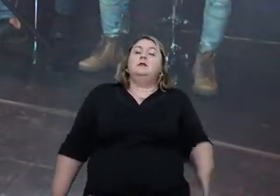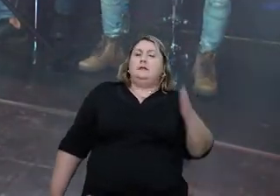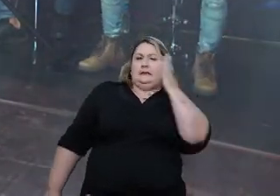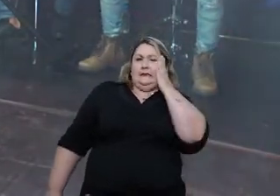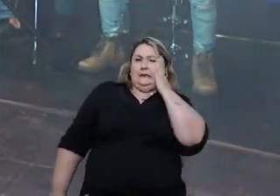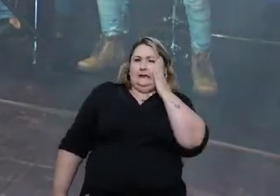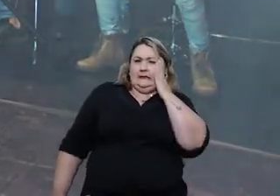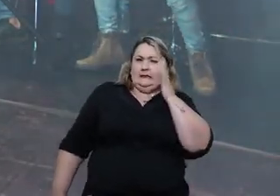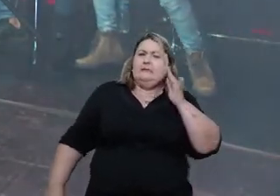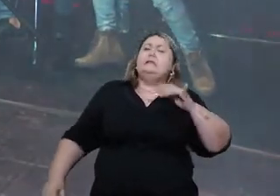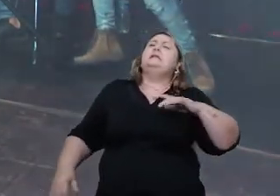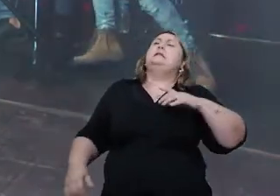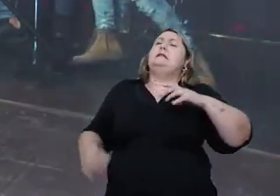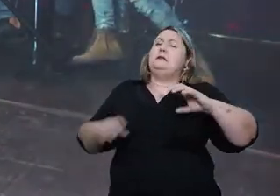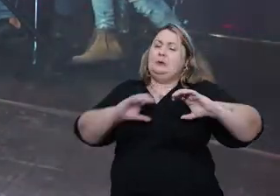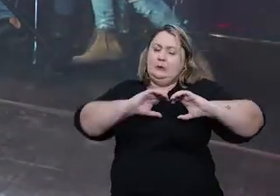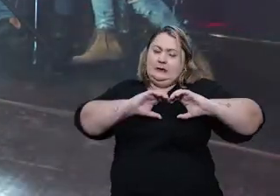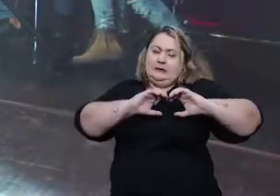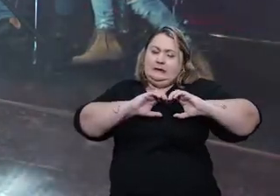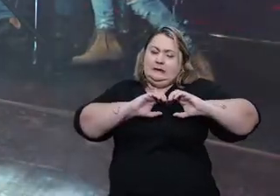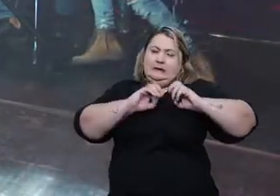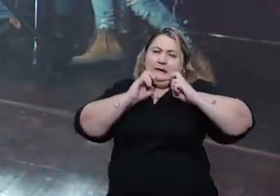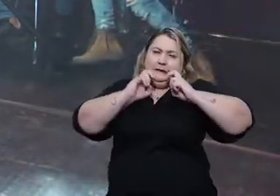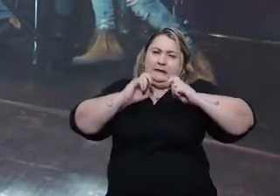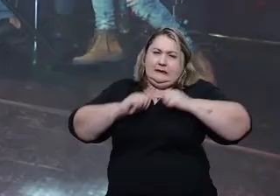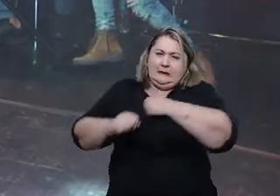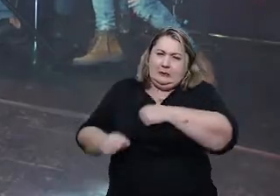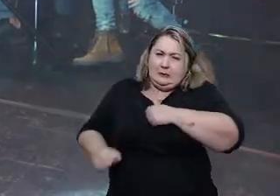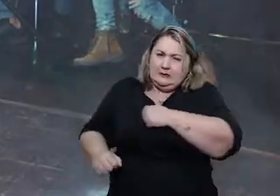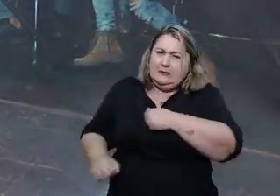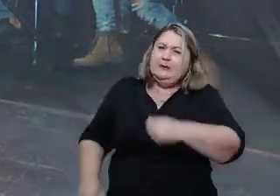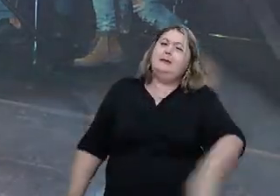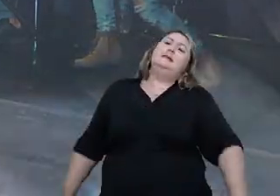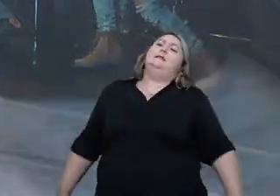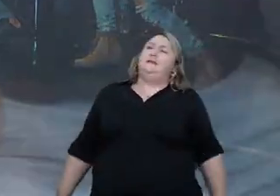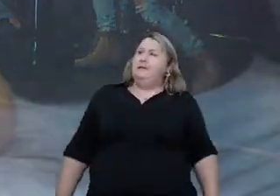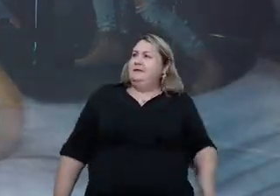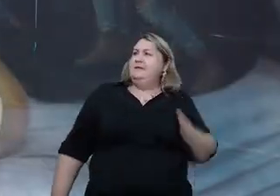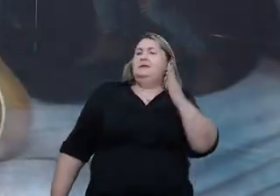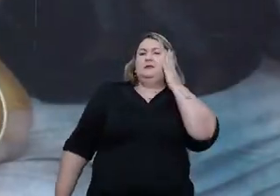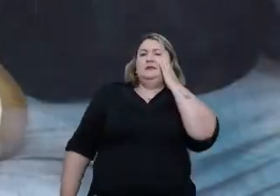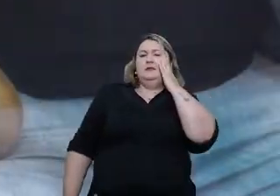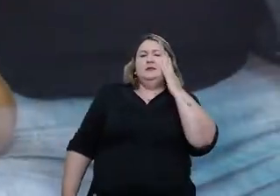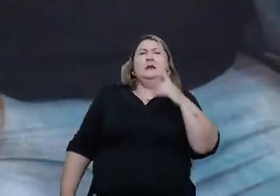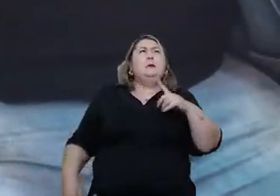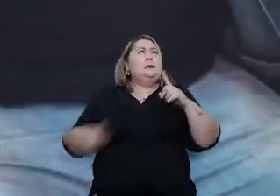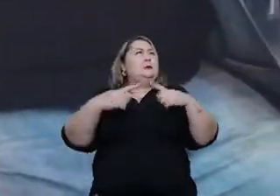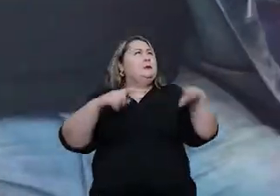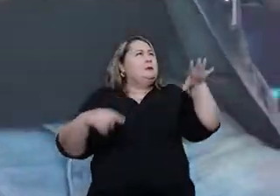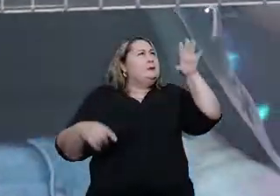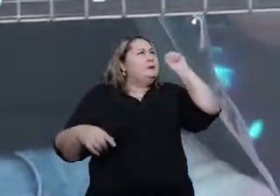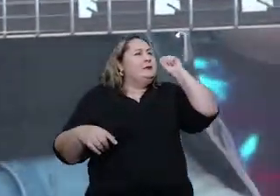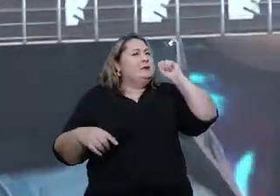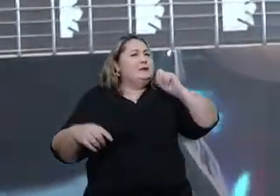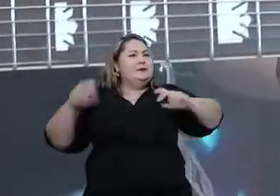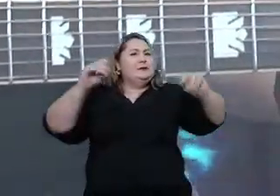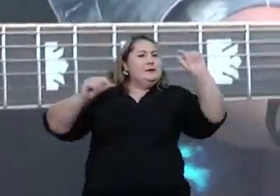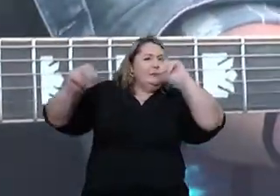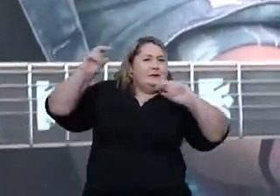amar. Sei que seu coração gritou por mim. Ei, se gritou, hein? Na última moda sertaneja que